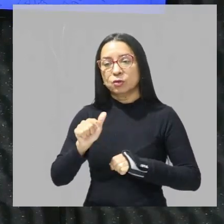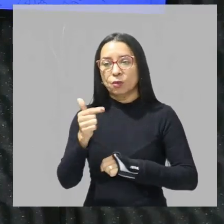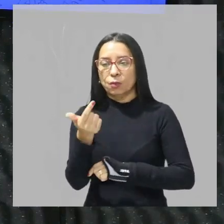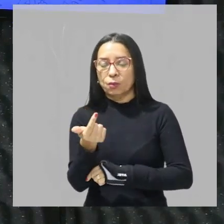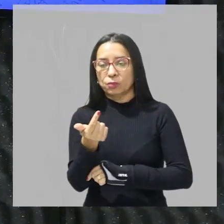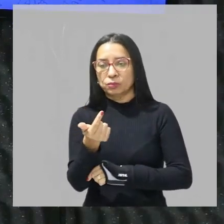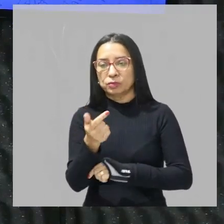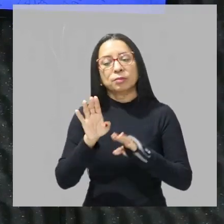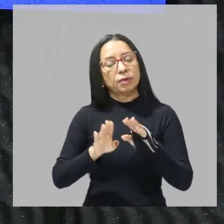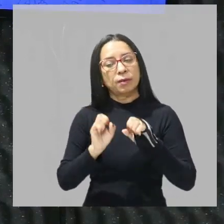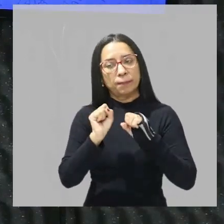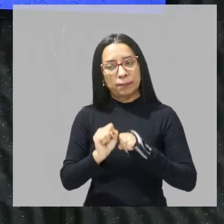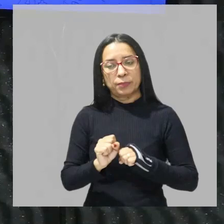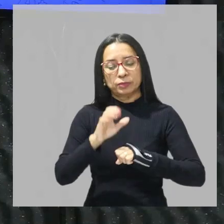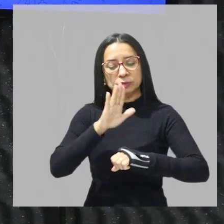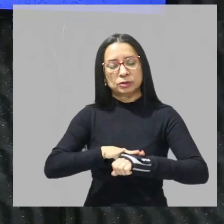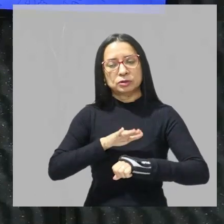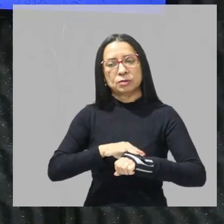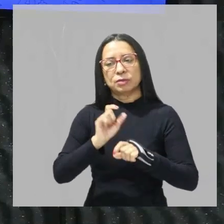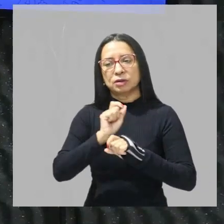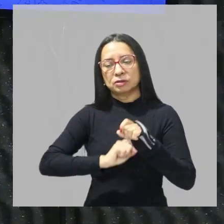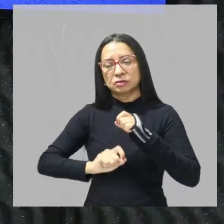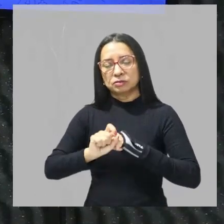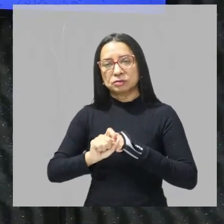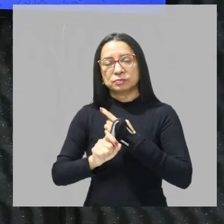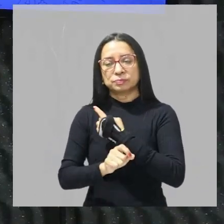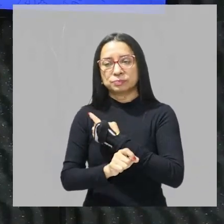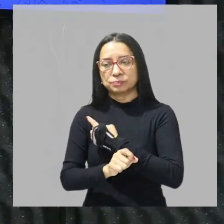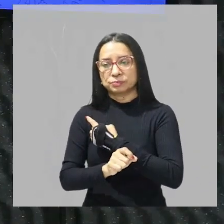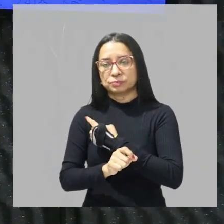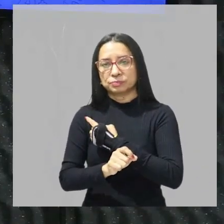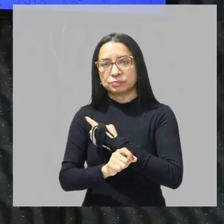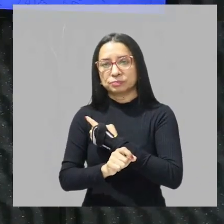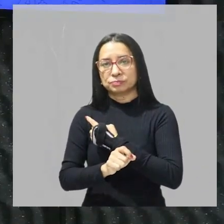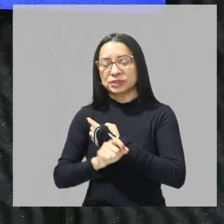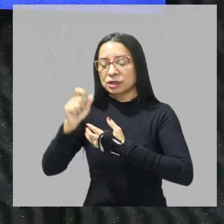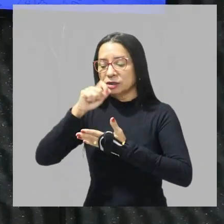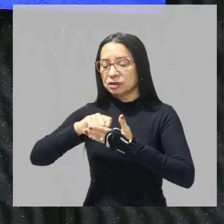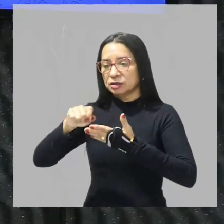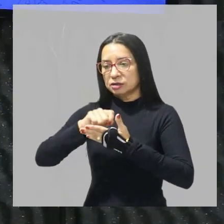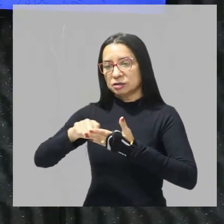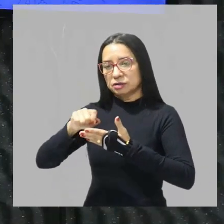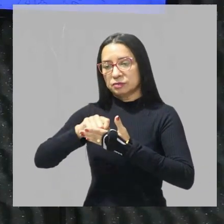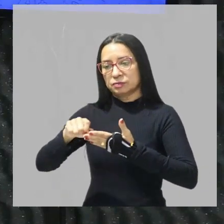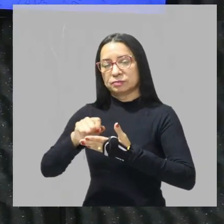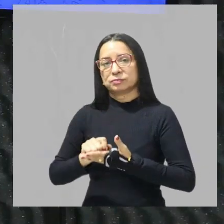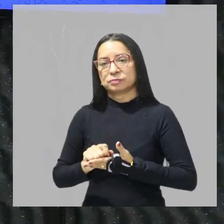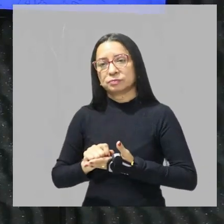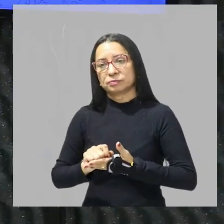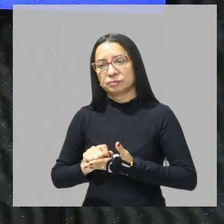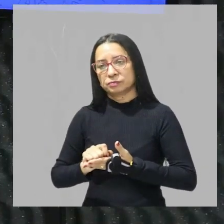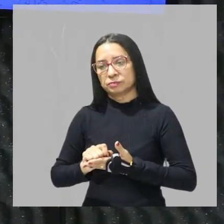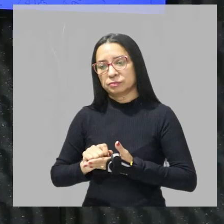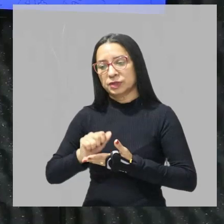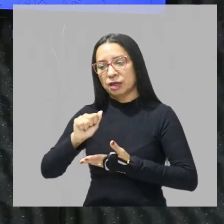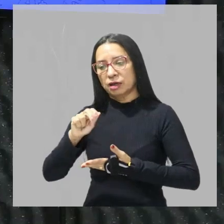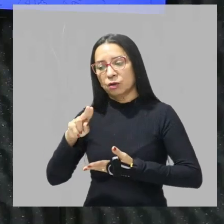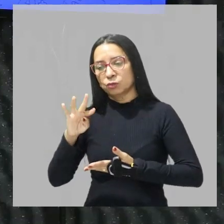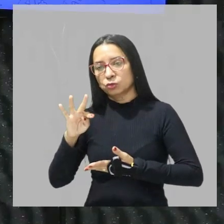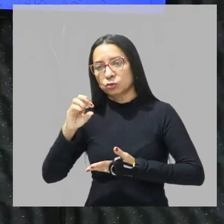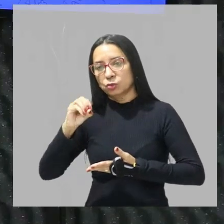ele também pode ser chamado de, olha só, anote pessoal, ele pode ser chamado de